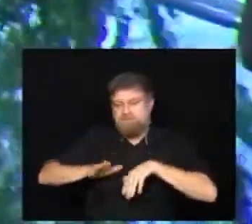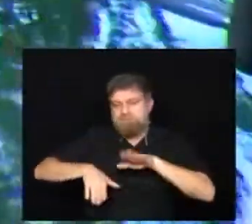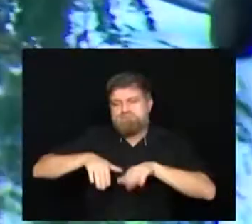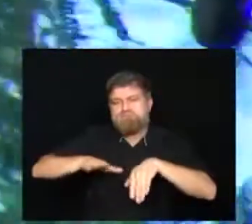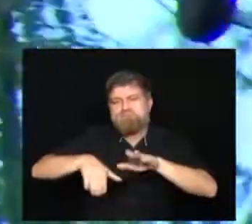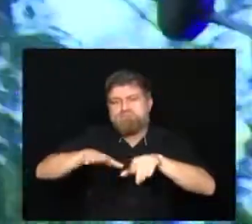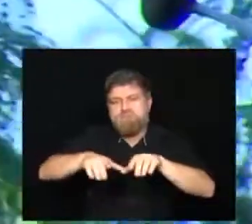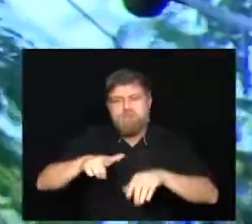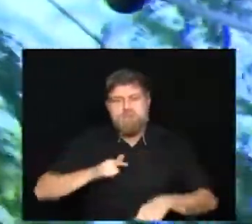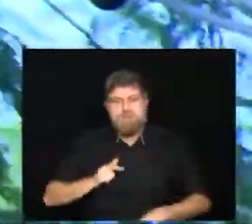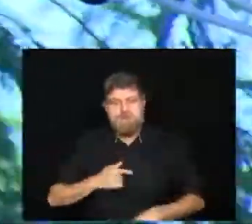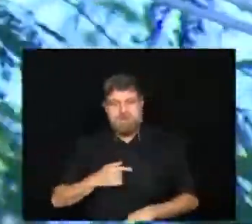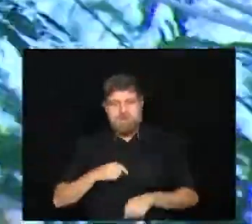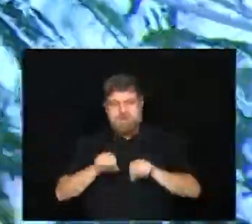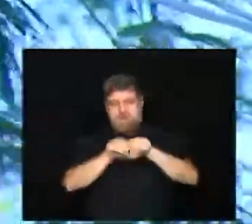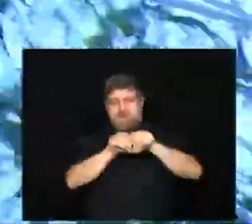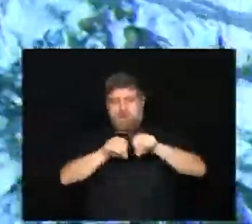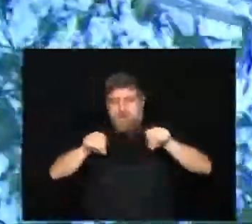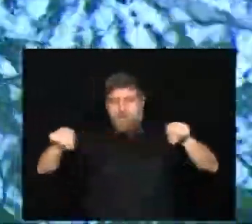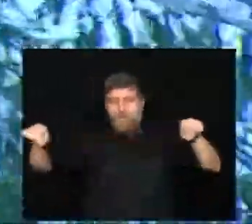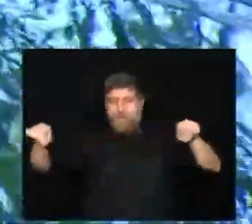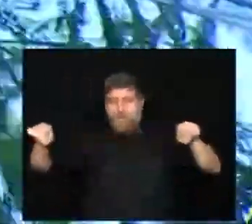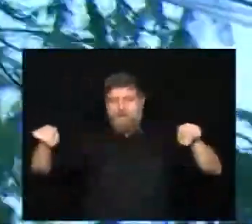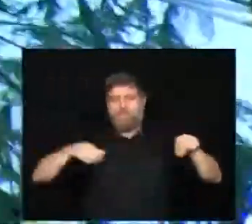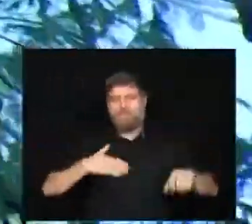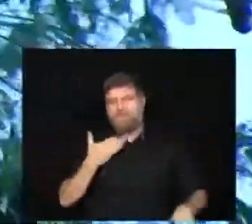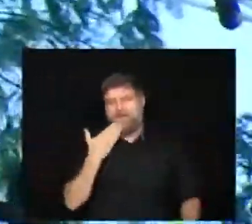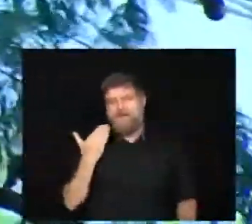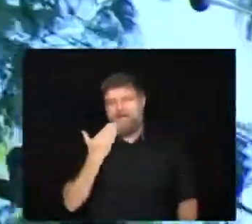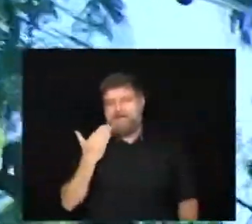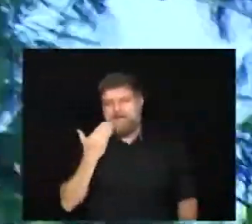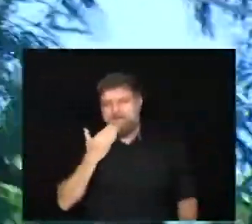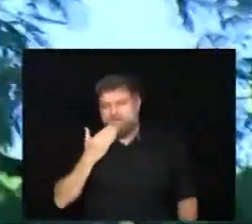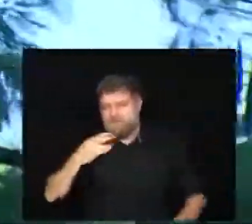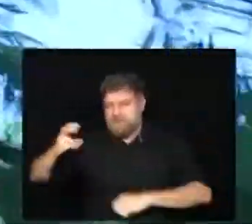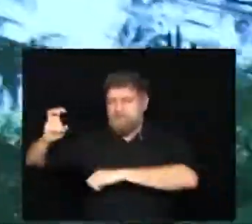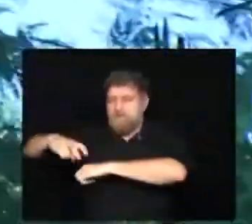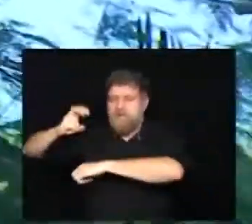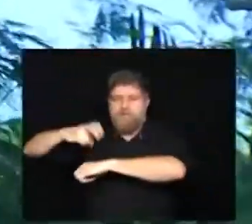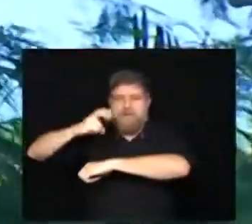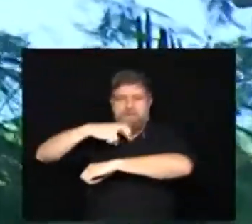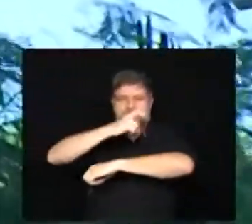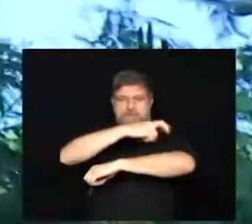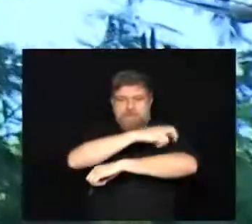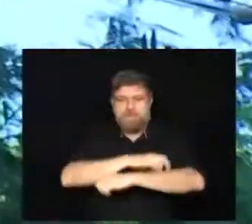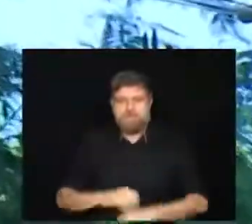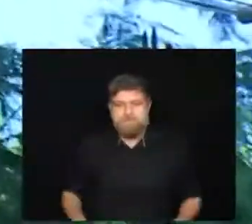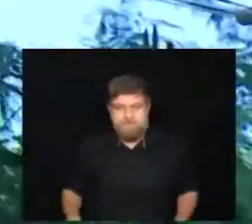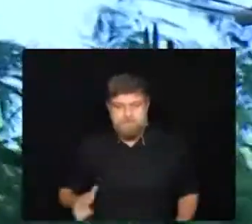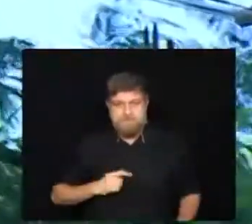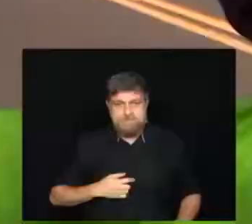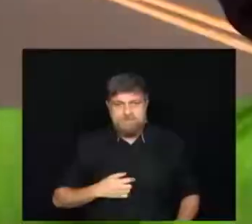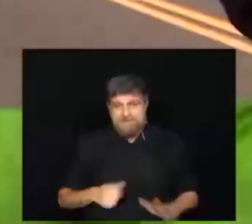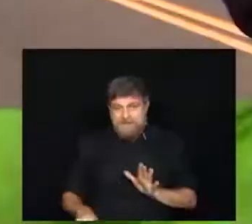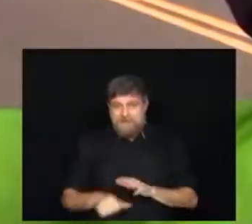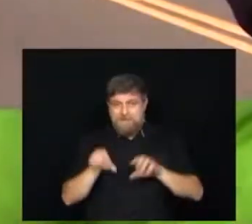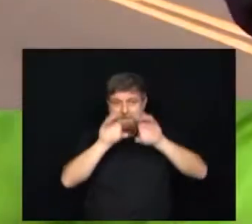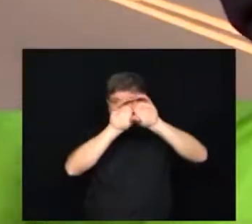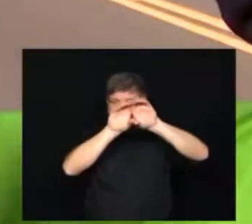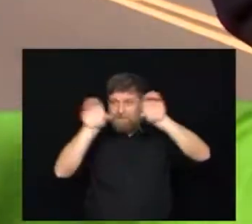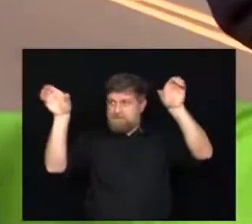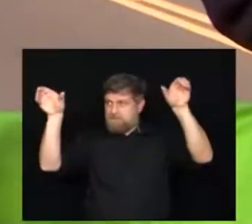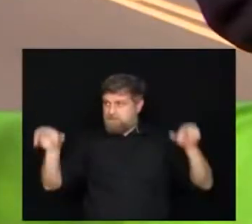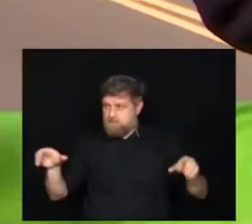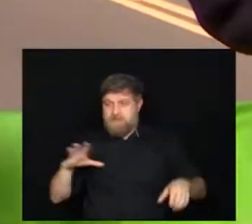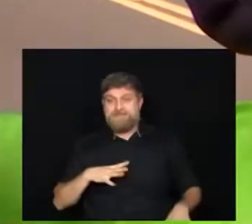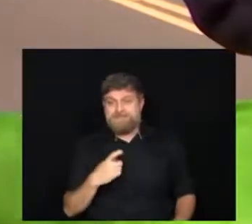um corredor de cipó é criado para facilitar o acesso dos bichos. São as primeiras passagens aéreas de fauna que nós temos aqui